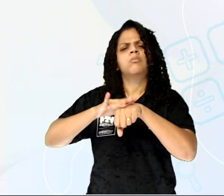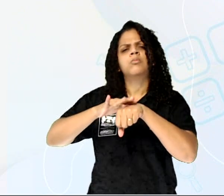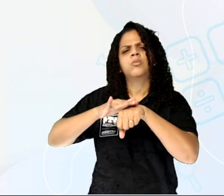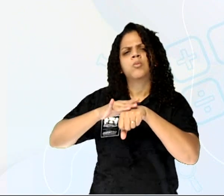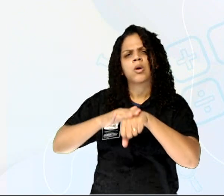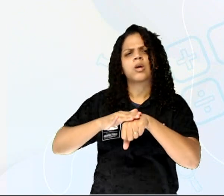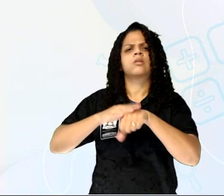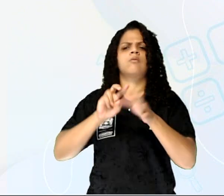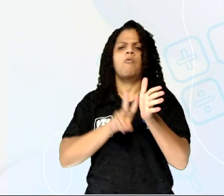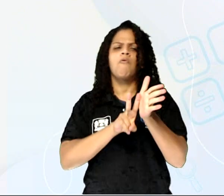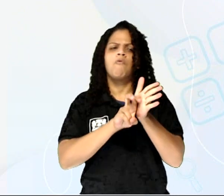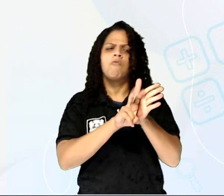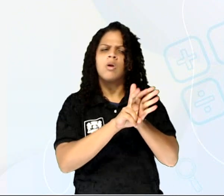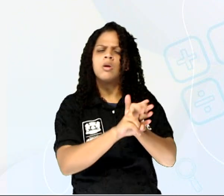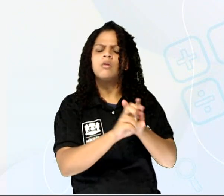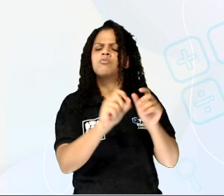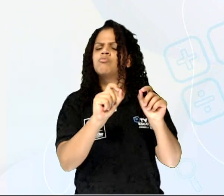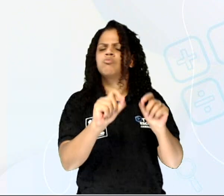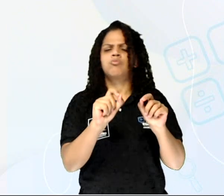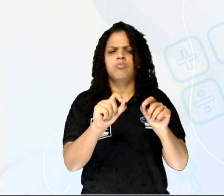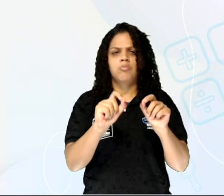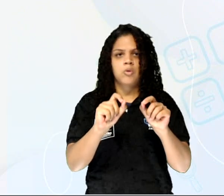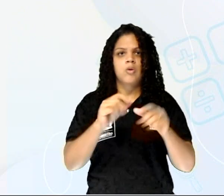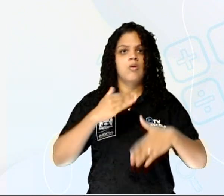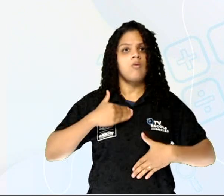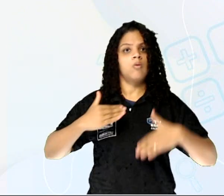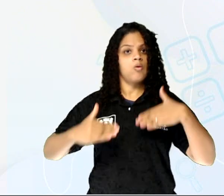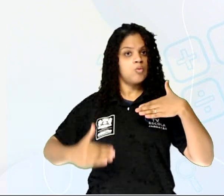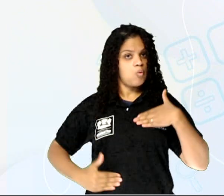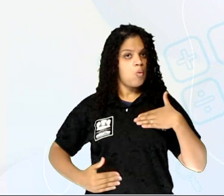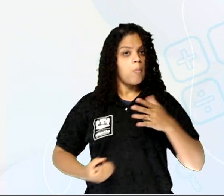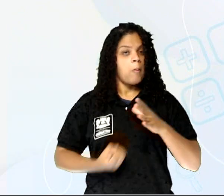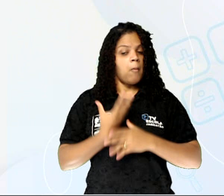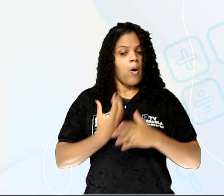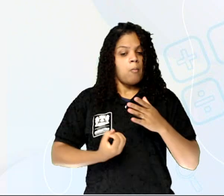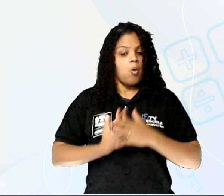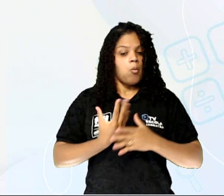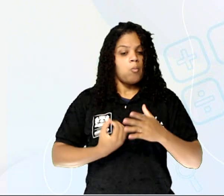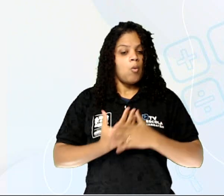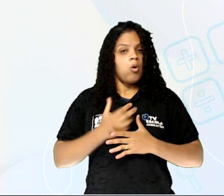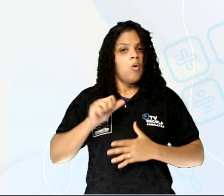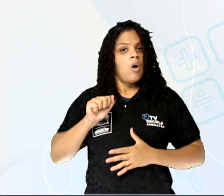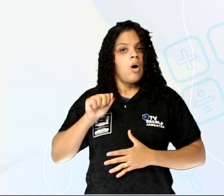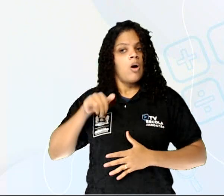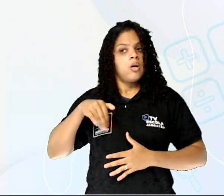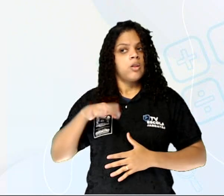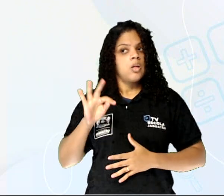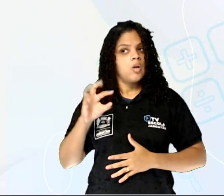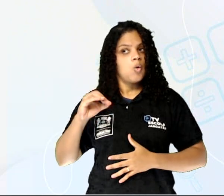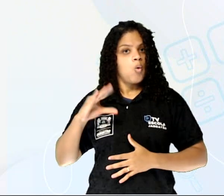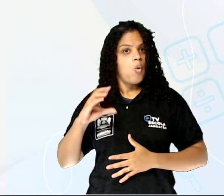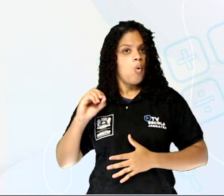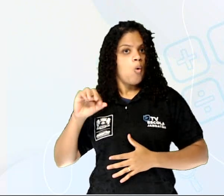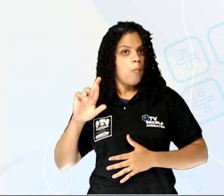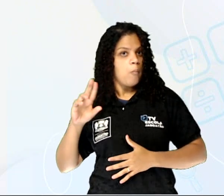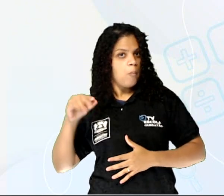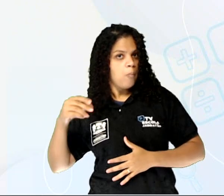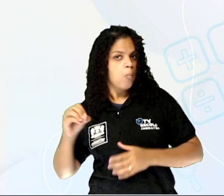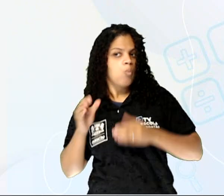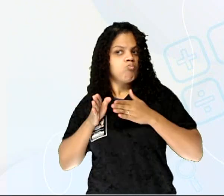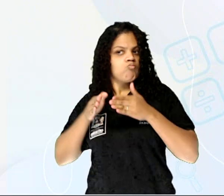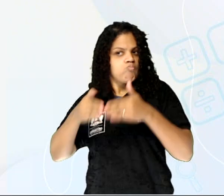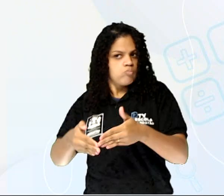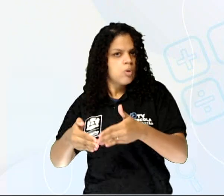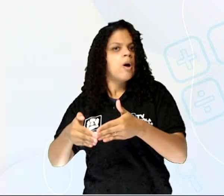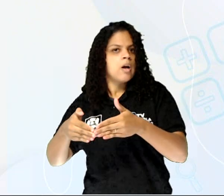um vírus, vai fazer com que o nosso corpo produza os anticorpos específicos para aquele vírus, para combater